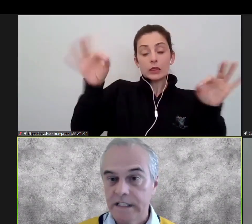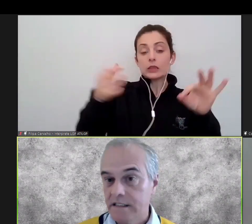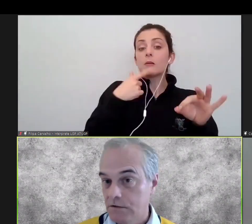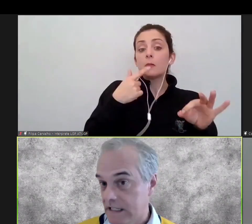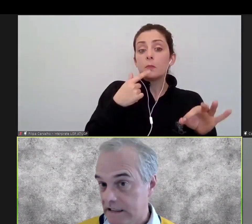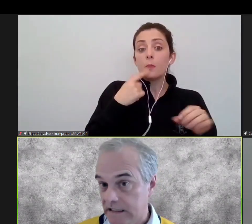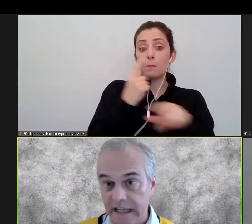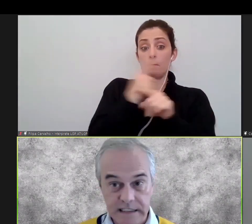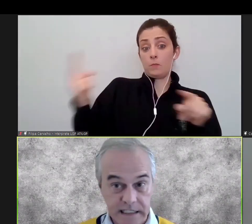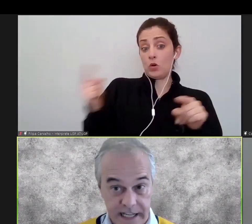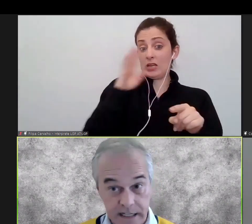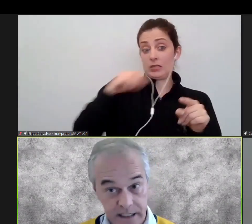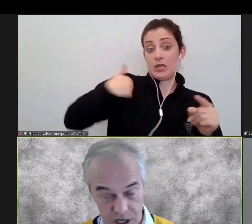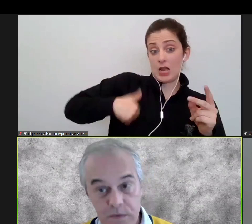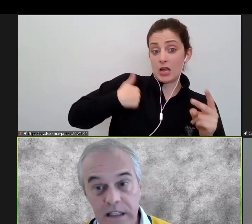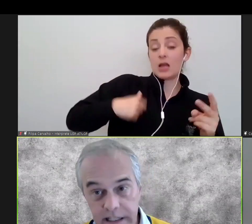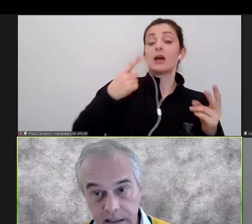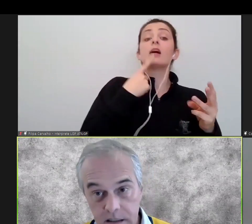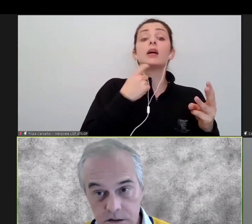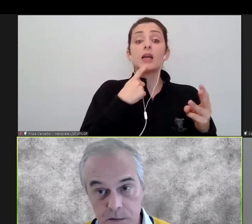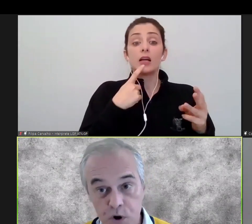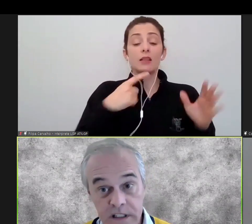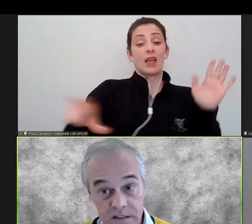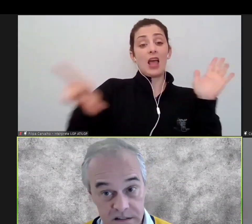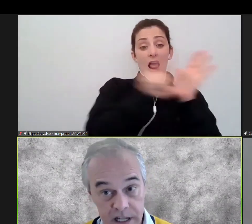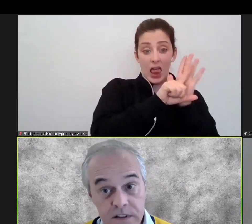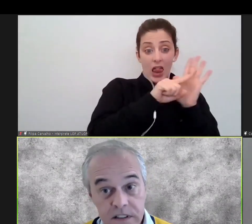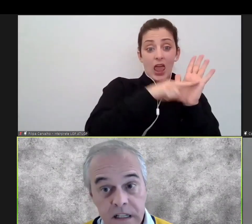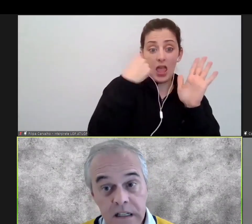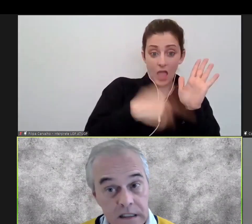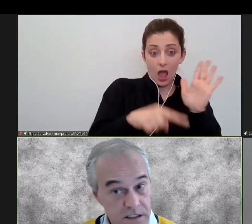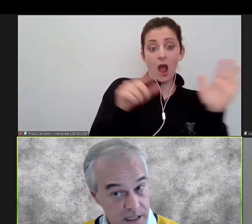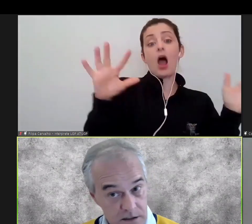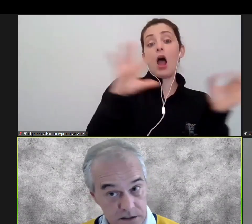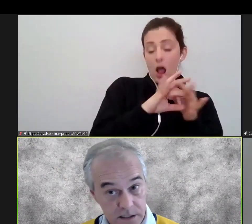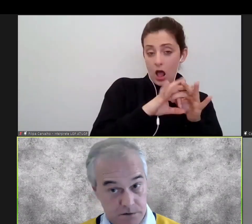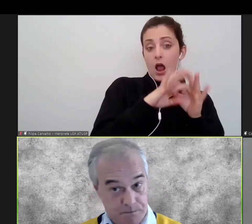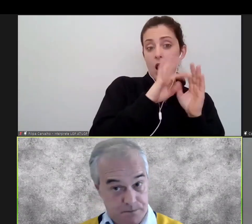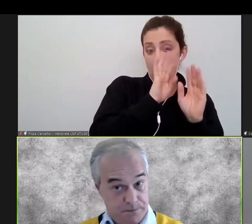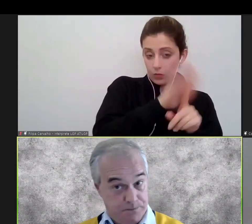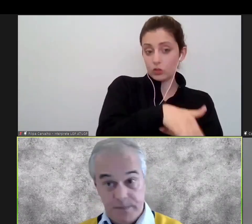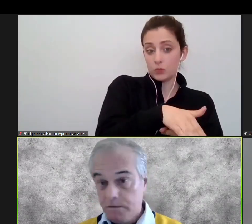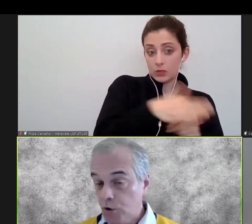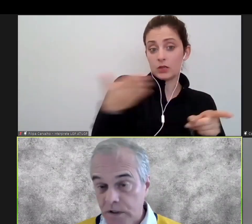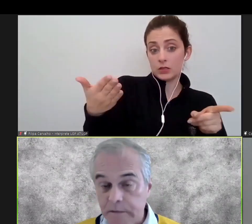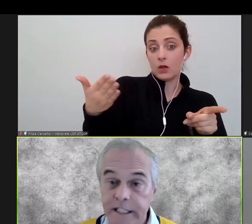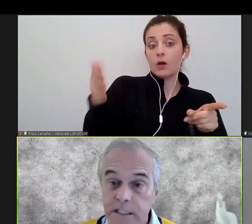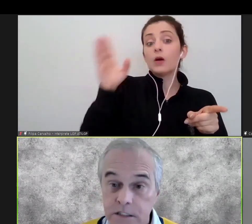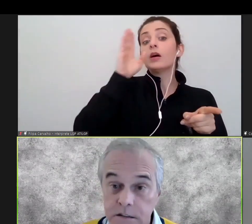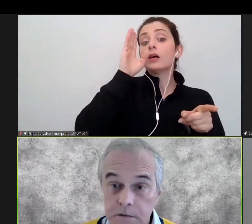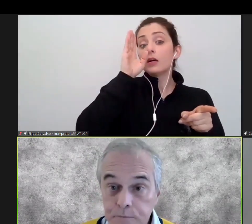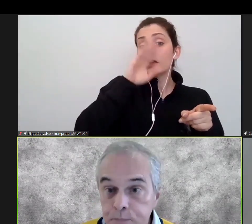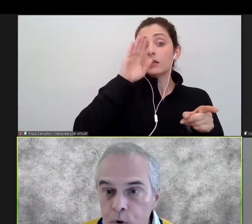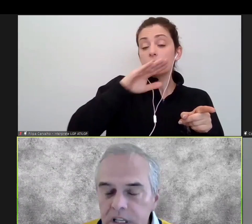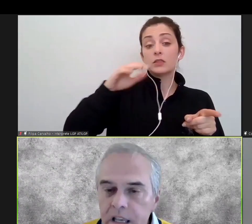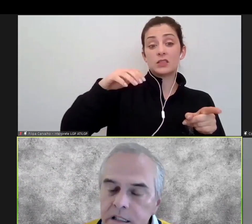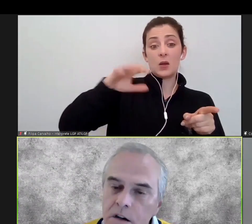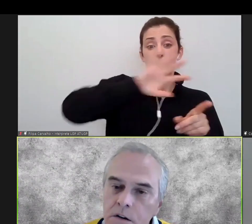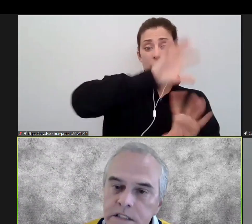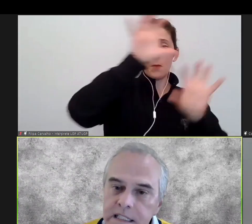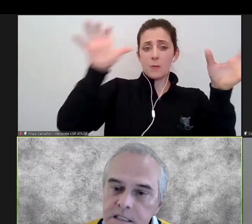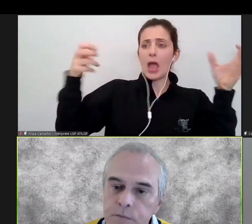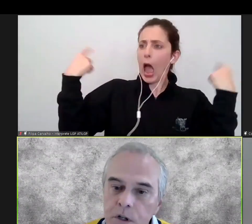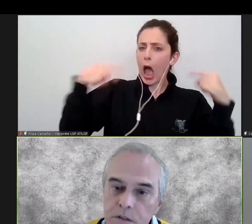que acontece no Canadá, Inglaterra, que tem uma lei sobre modern slavery, Estados Unidos, tudo quanto é país, por que